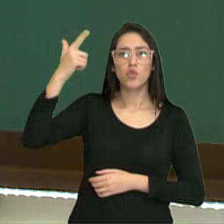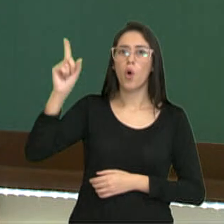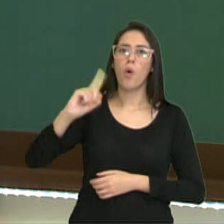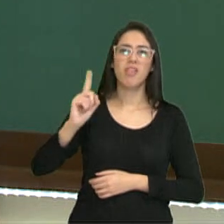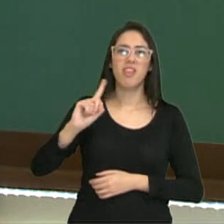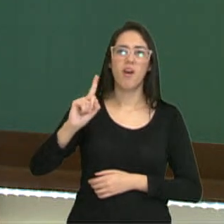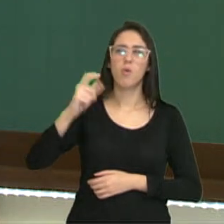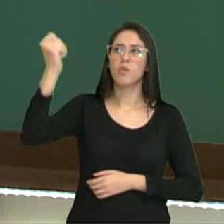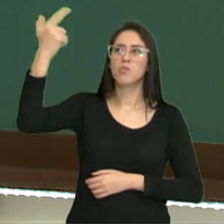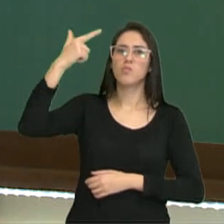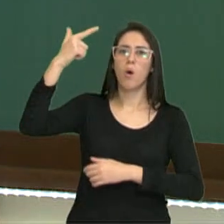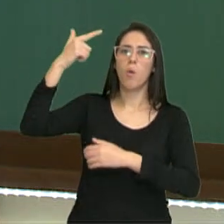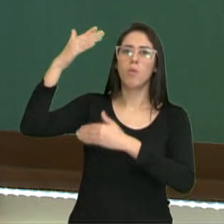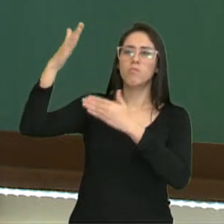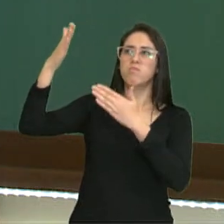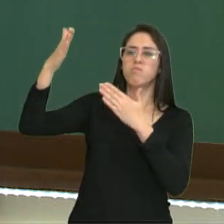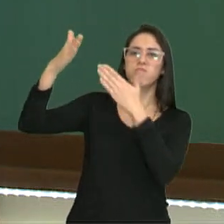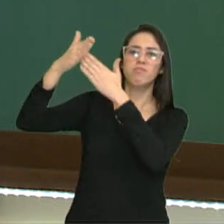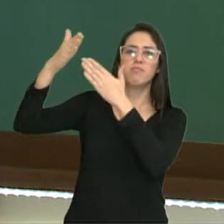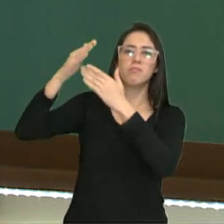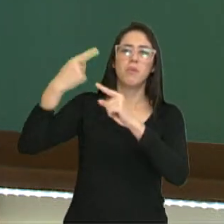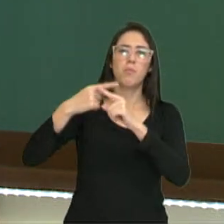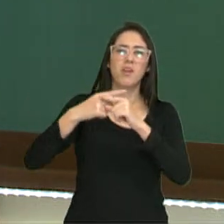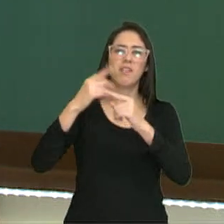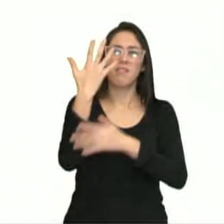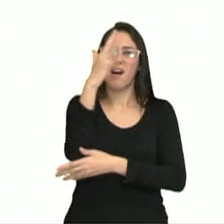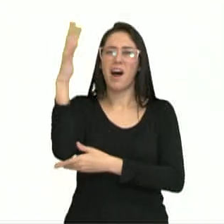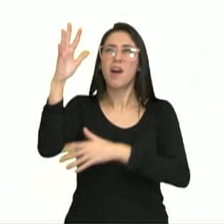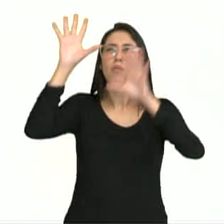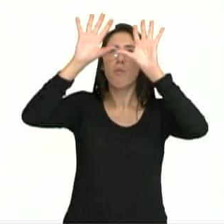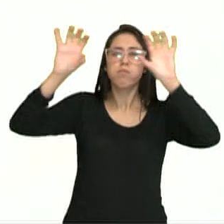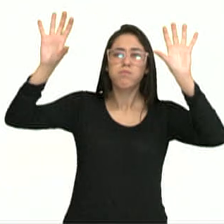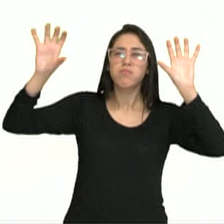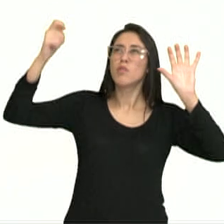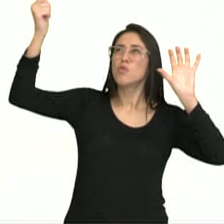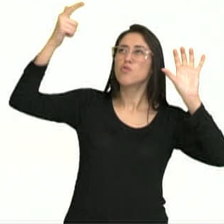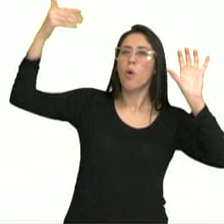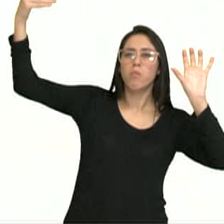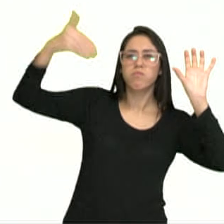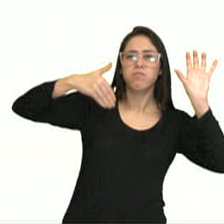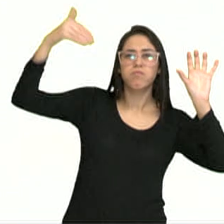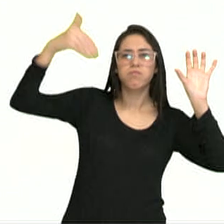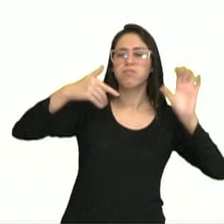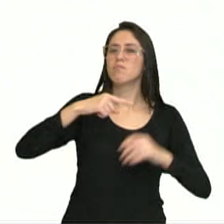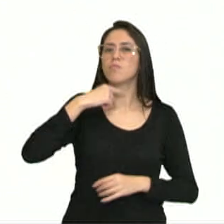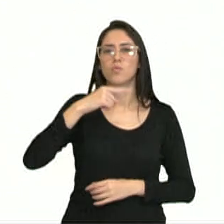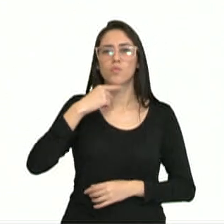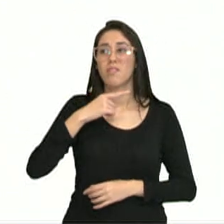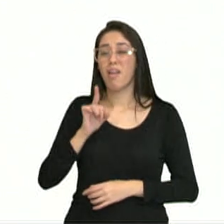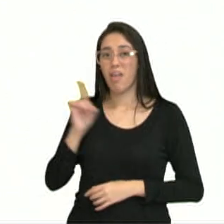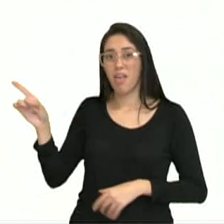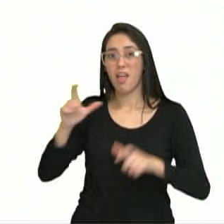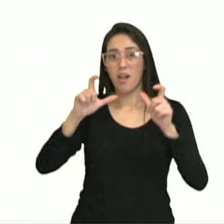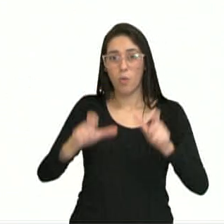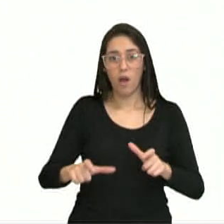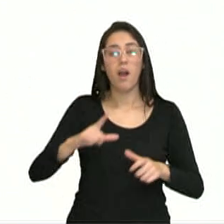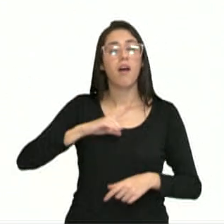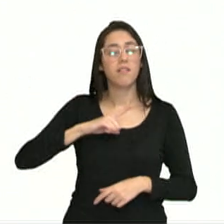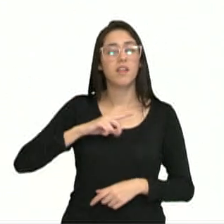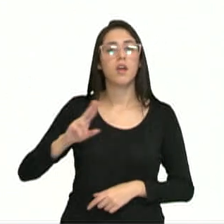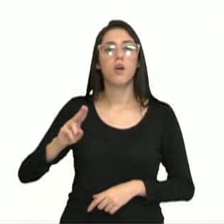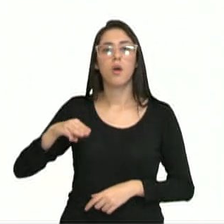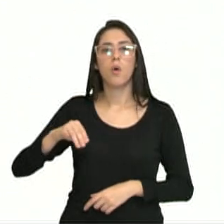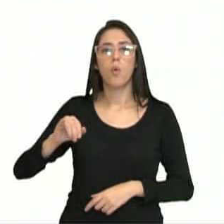pelas folhas. Então, no solo, próximo a essa vegetação, é bem úmido, propício a